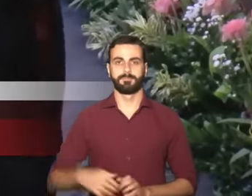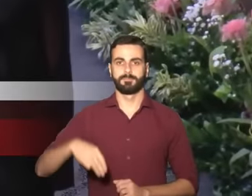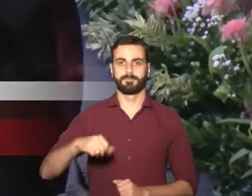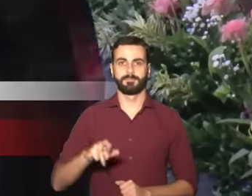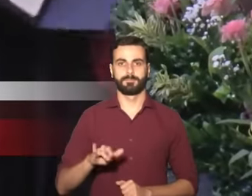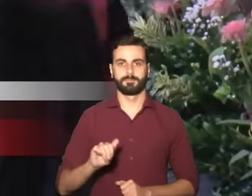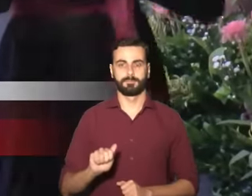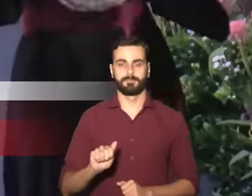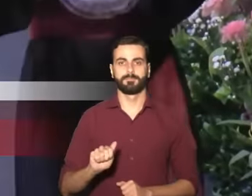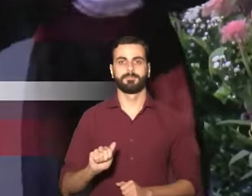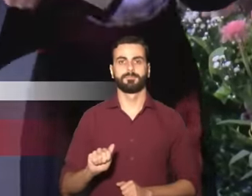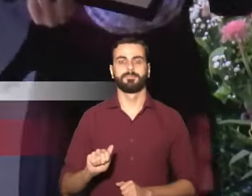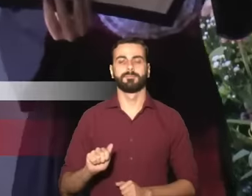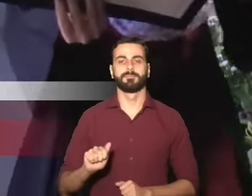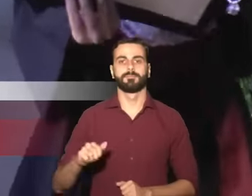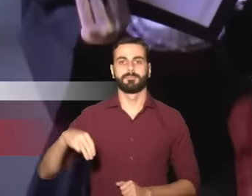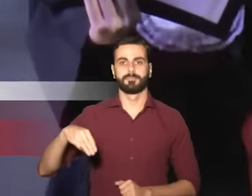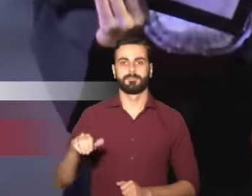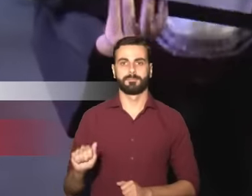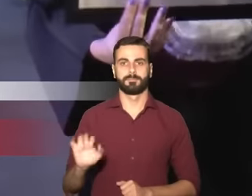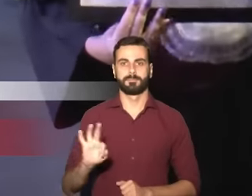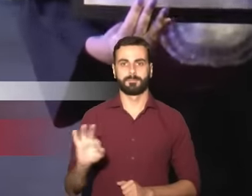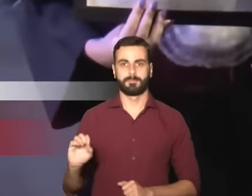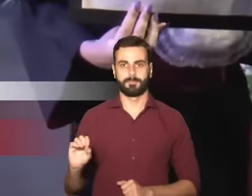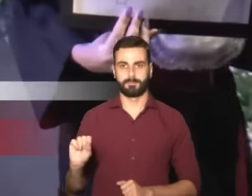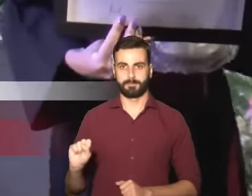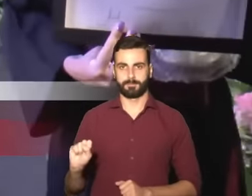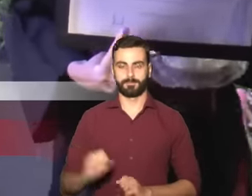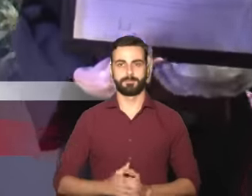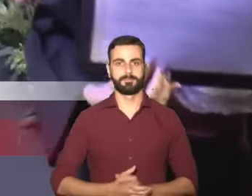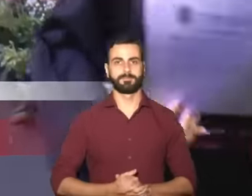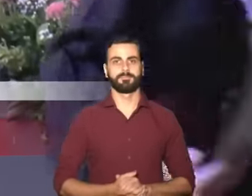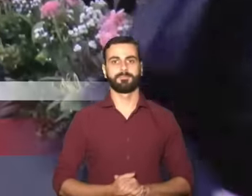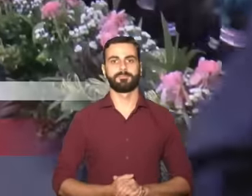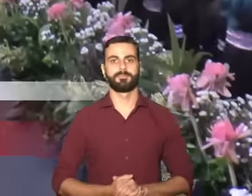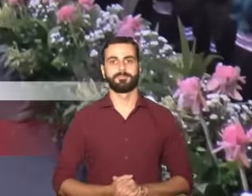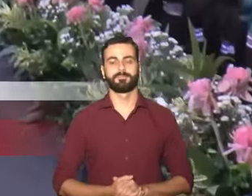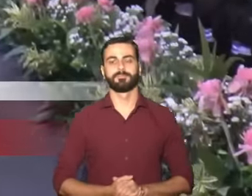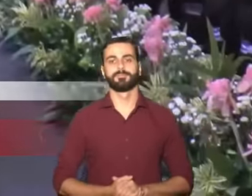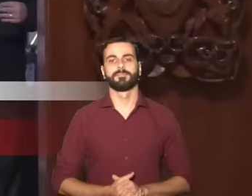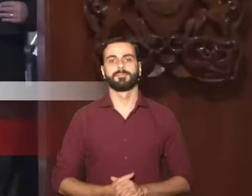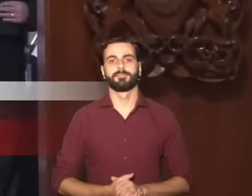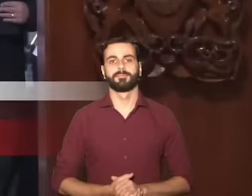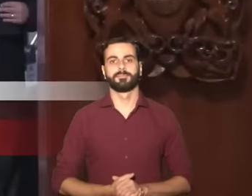Maria Isabela de Matos Guimarães Leão.